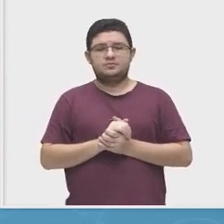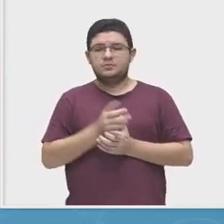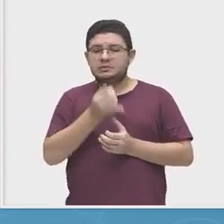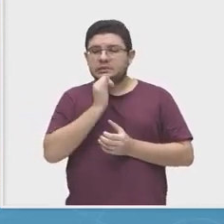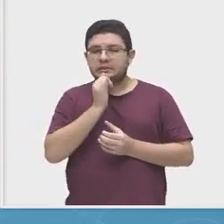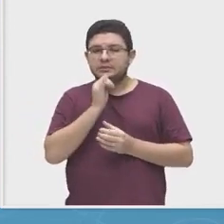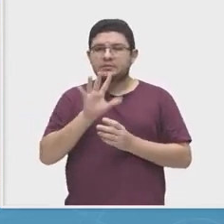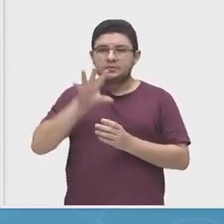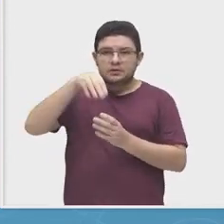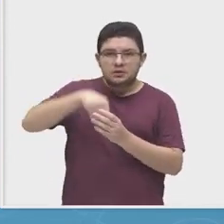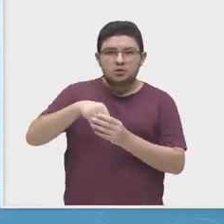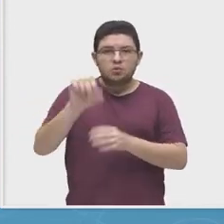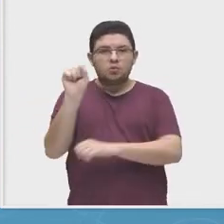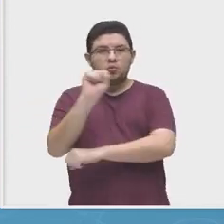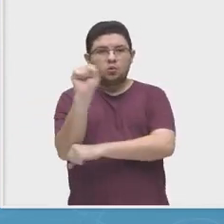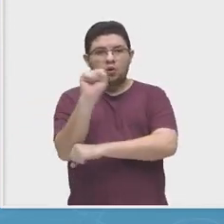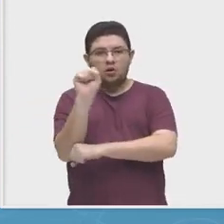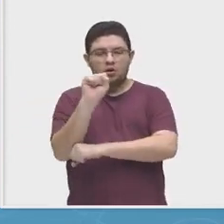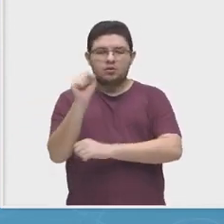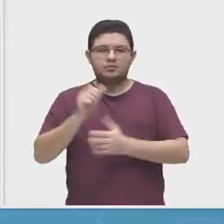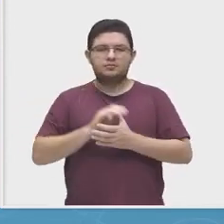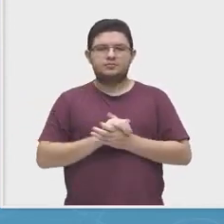do carro. No caso, exemplos de